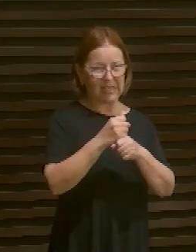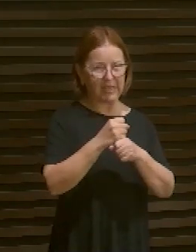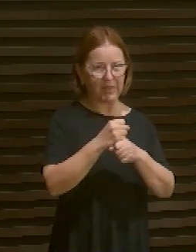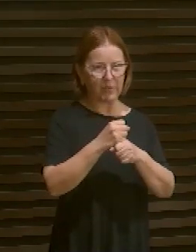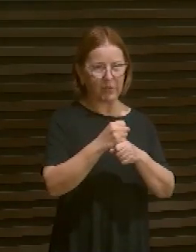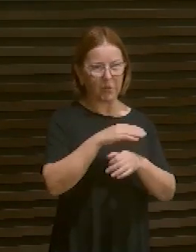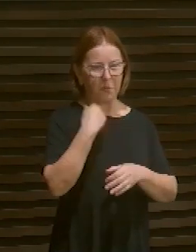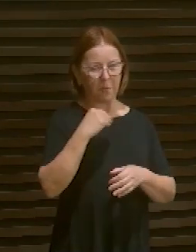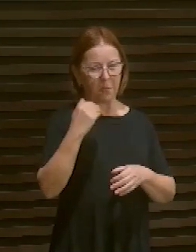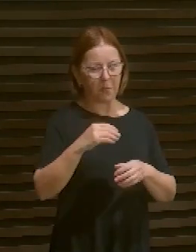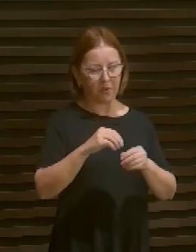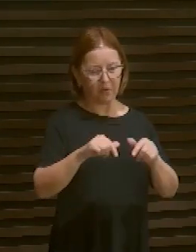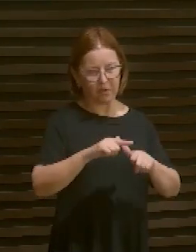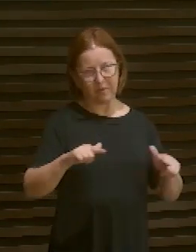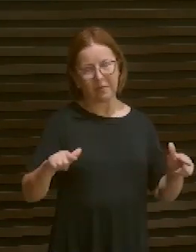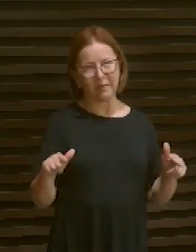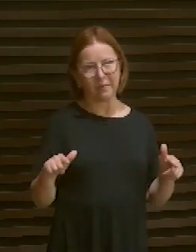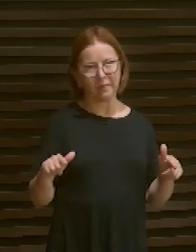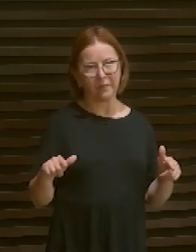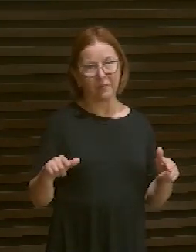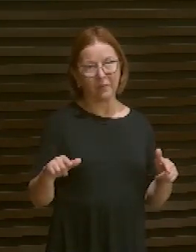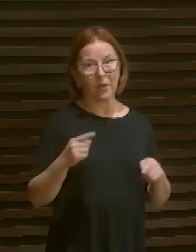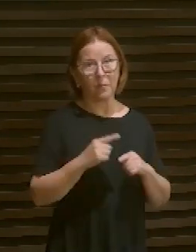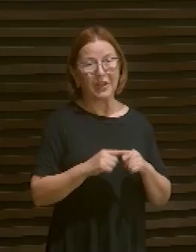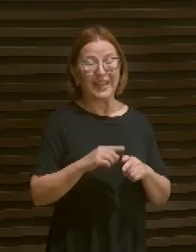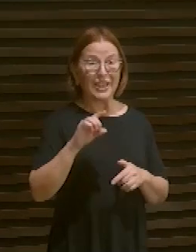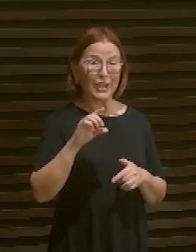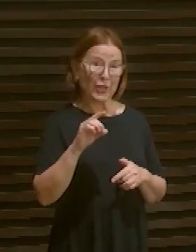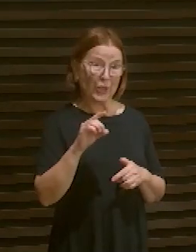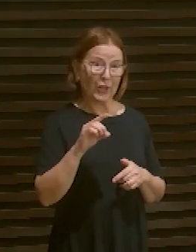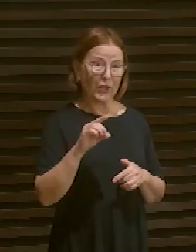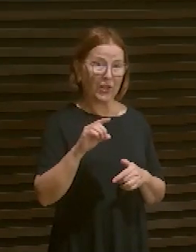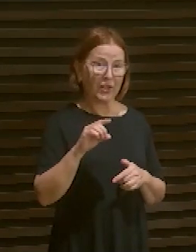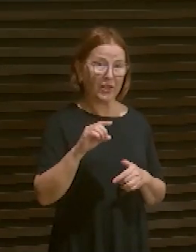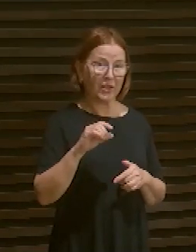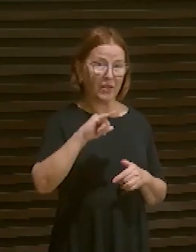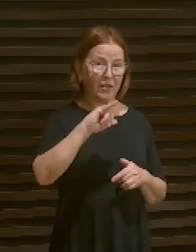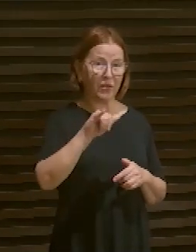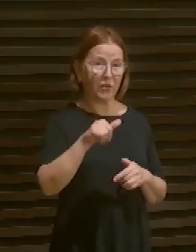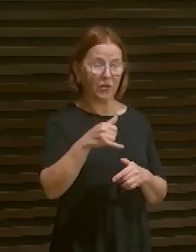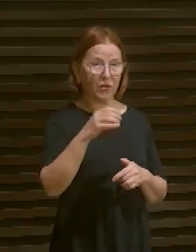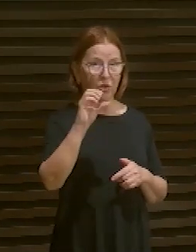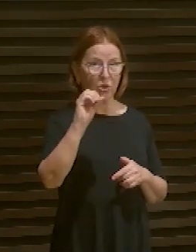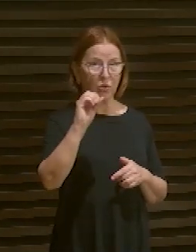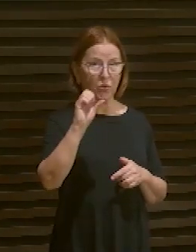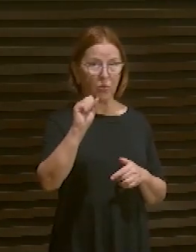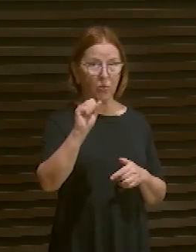deles, exceto Josué e Calebe, que saíram, entraram. Nem Moisés, nem Arão